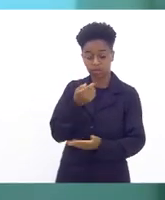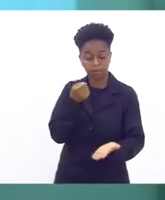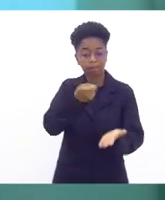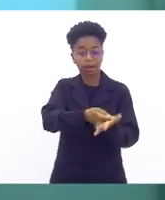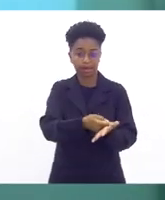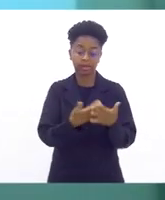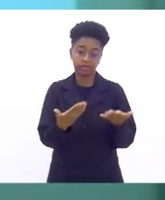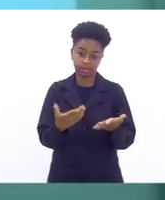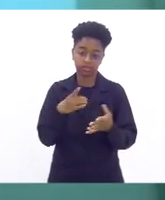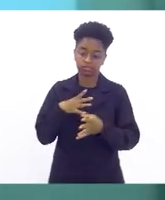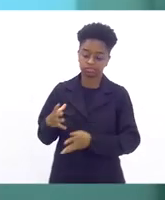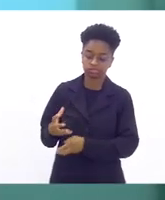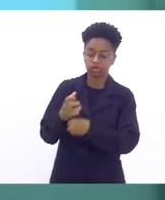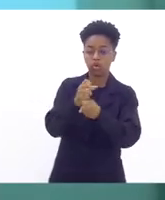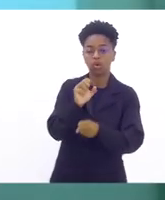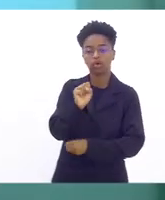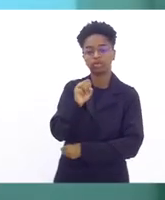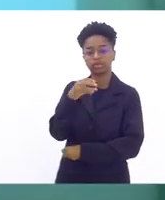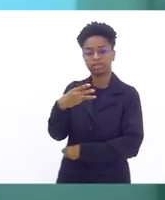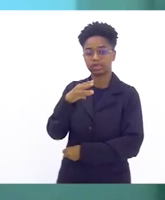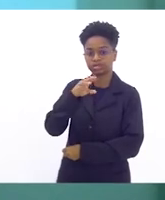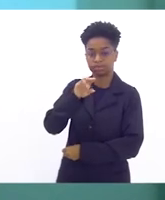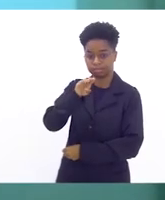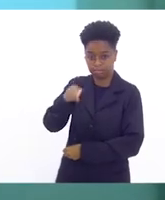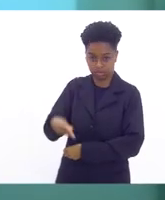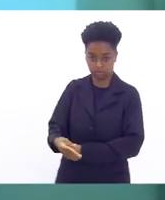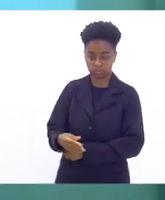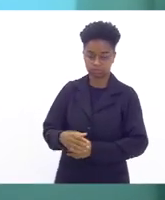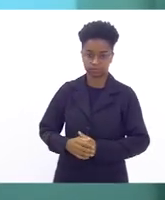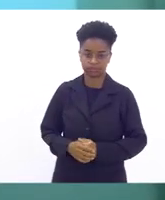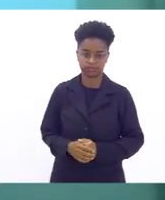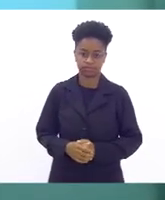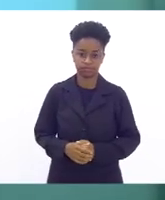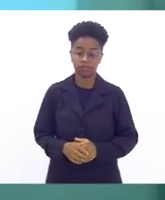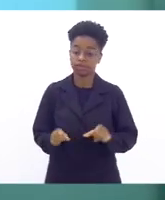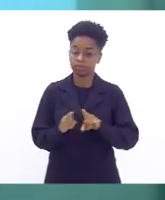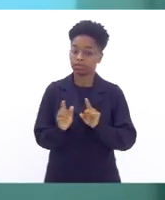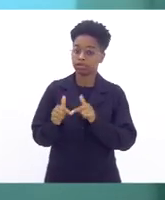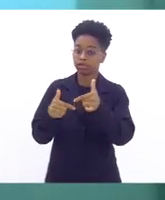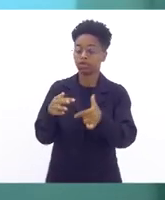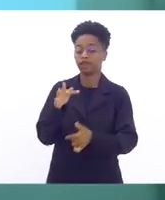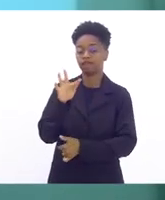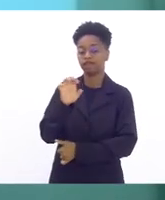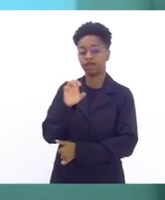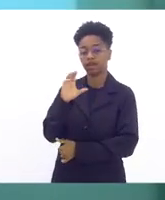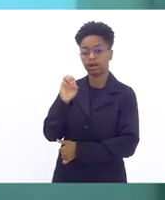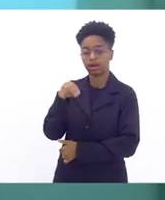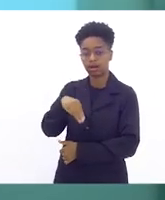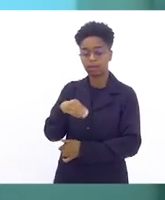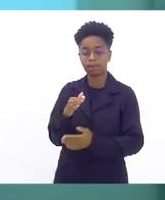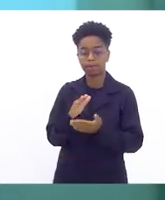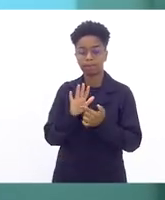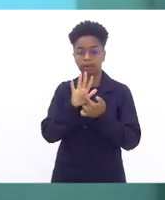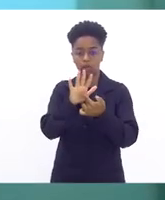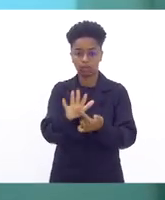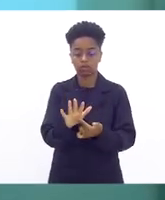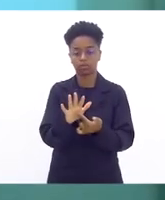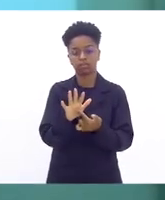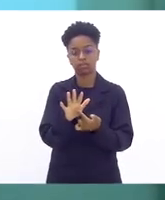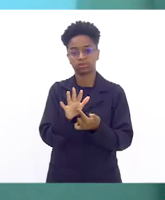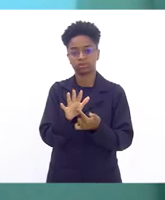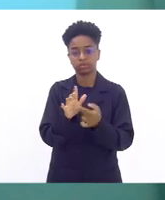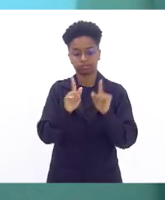183 milhões a execução do fecan demonstrado aí em